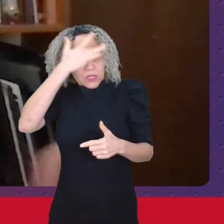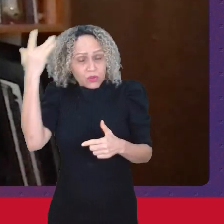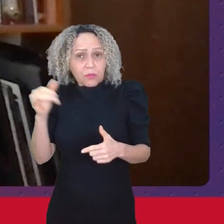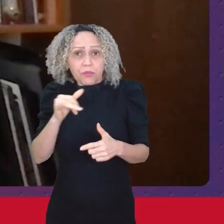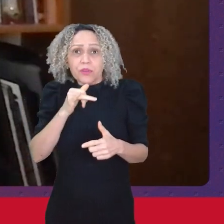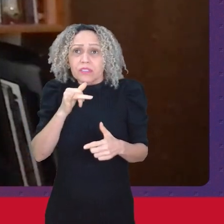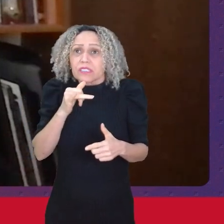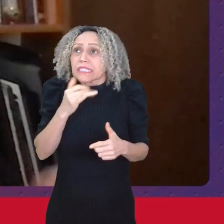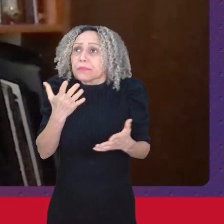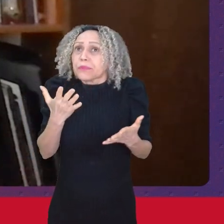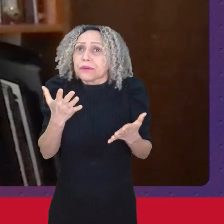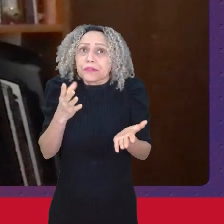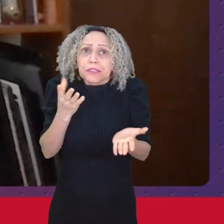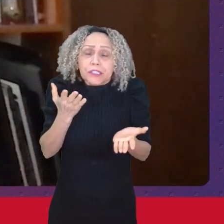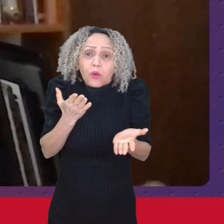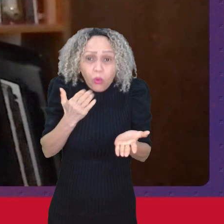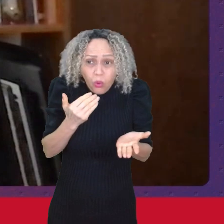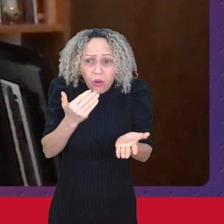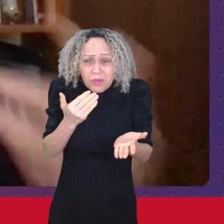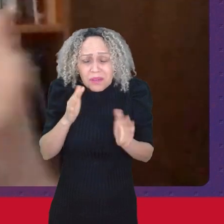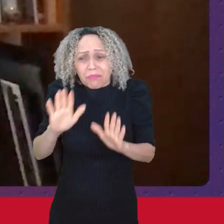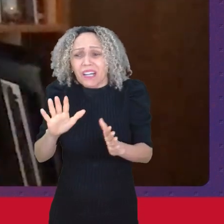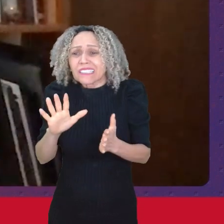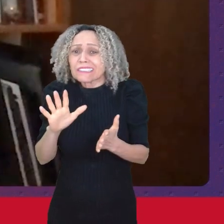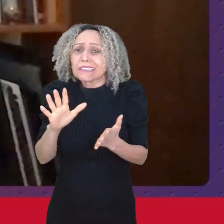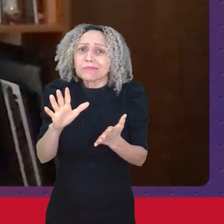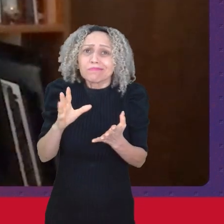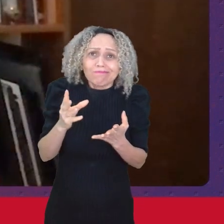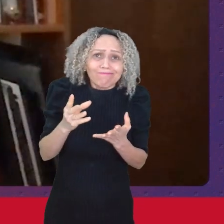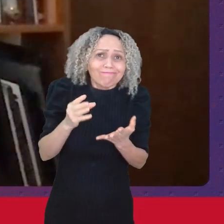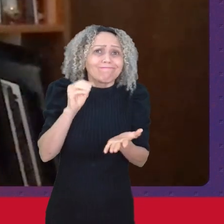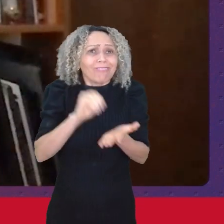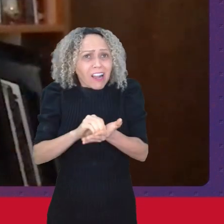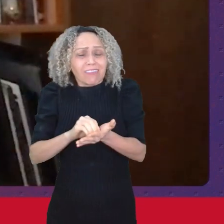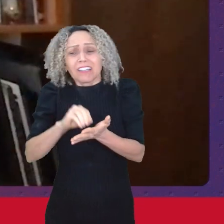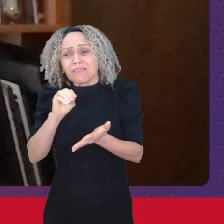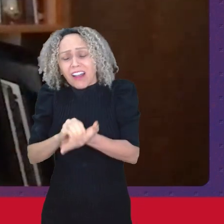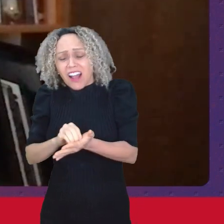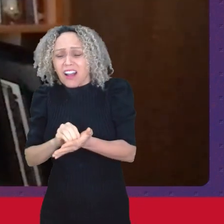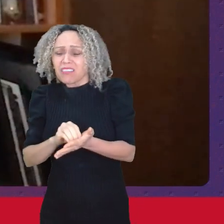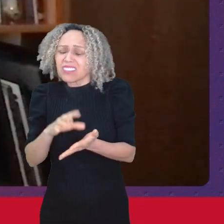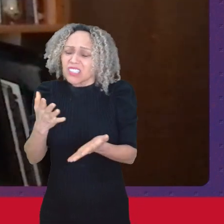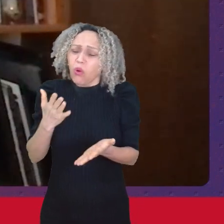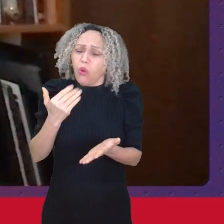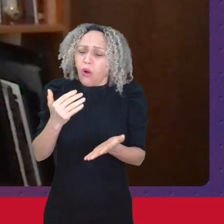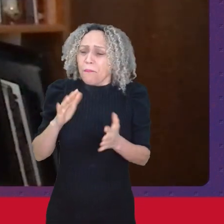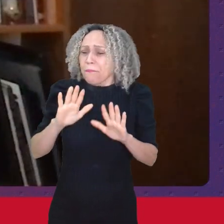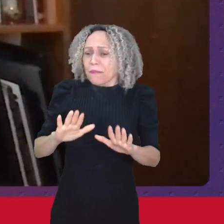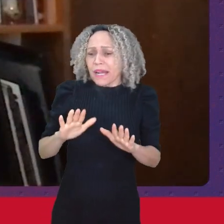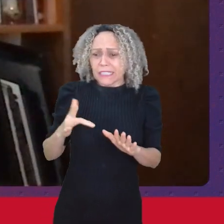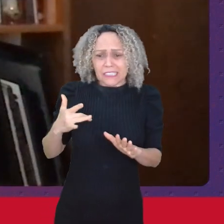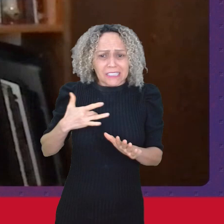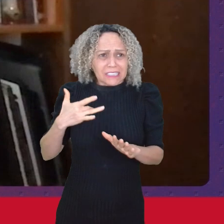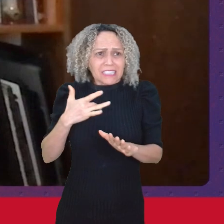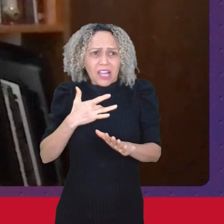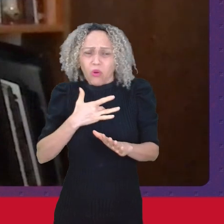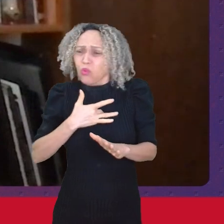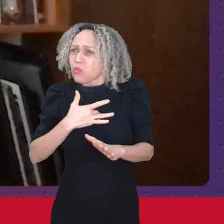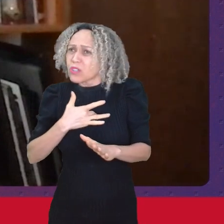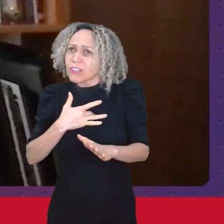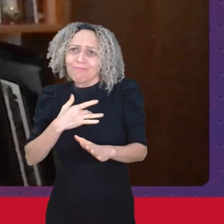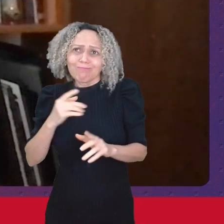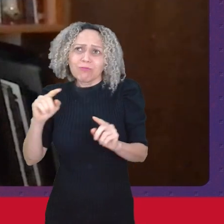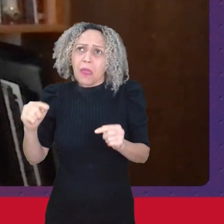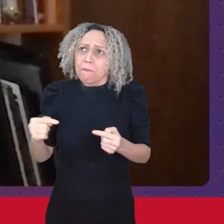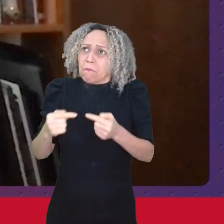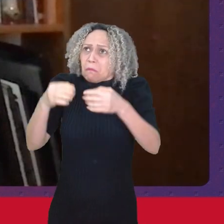em ficar malnutrido, né? Tem gente que a gente chama de insegurança alimentar grave,